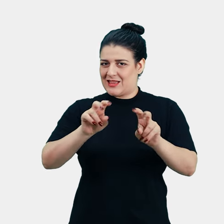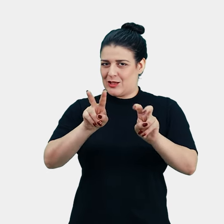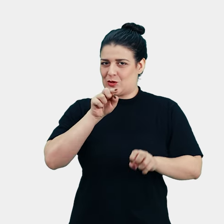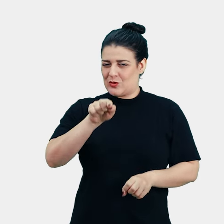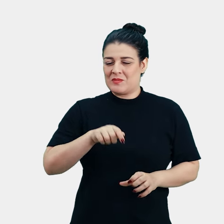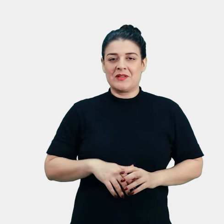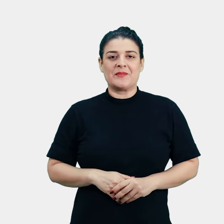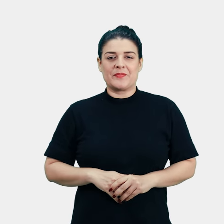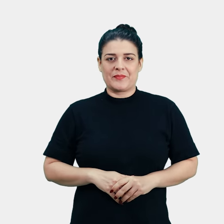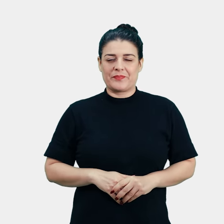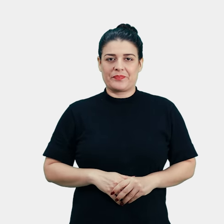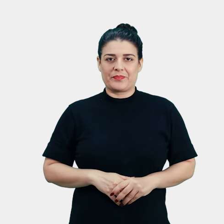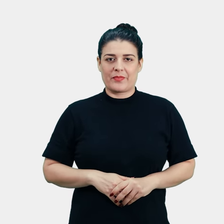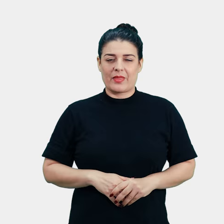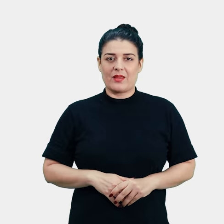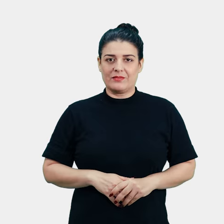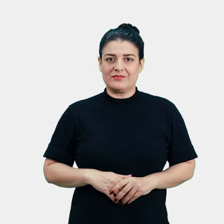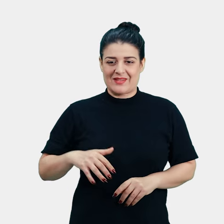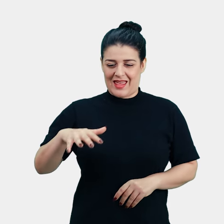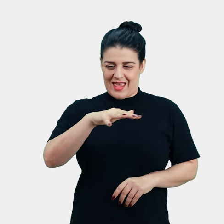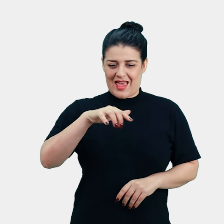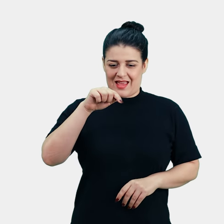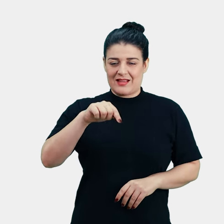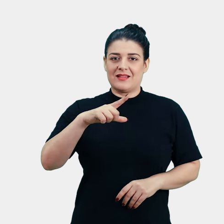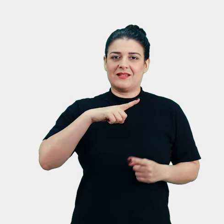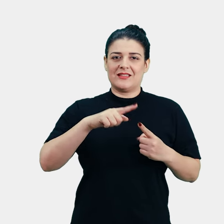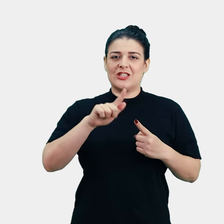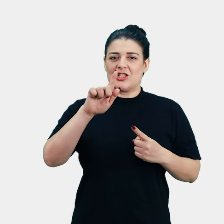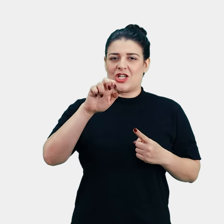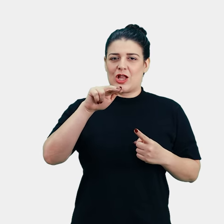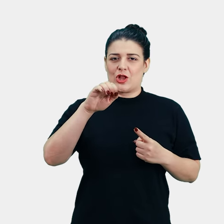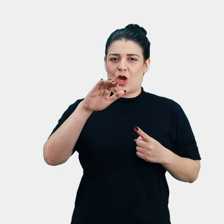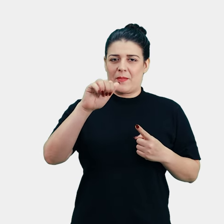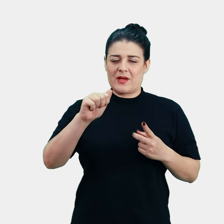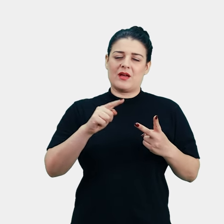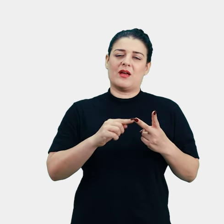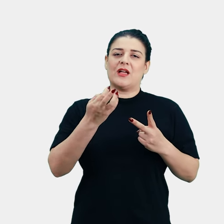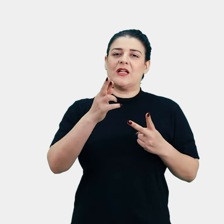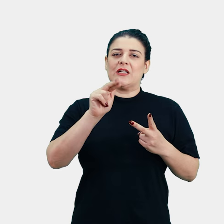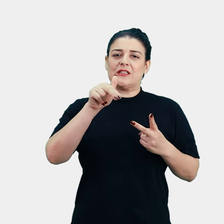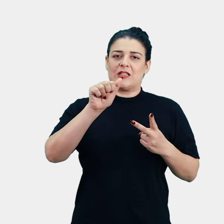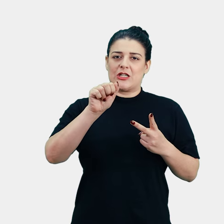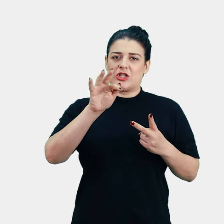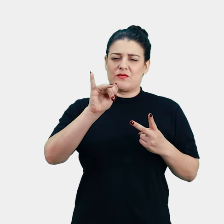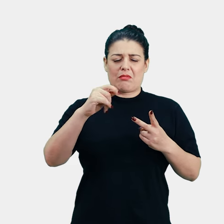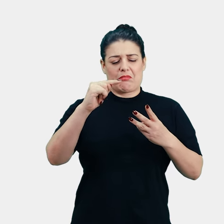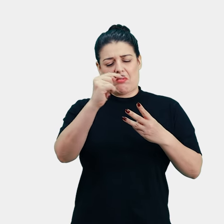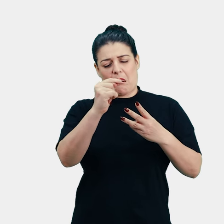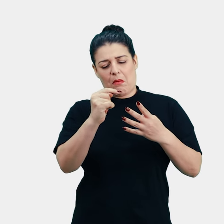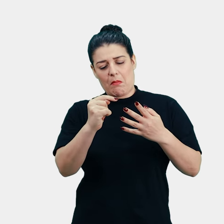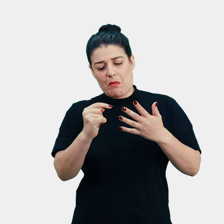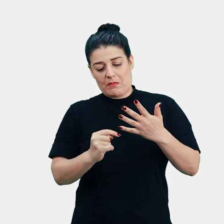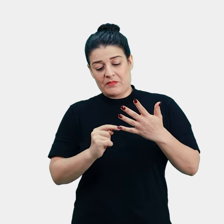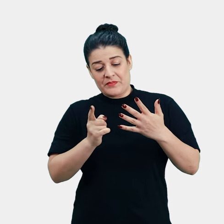Então, aqui, dentro das ciências ômicas, nós temos a genômica, a transcriptômica, a proteômica, a metabolômica.